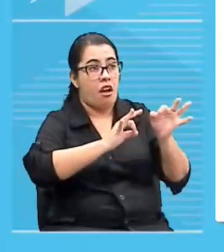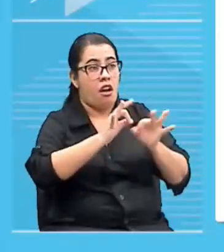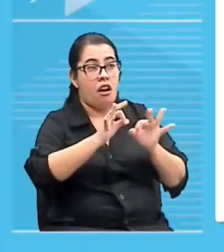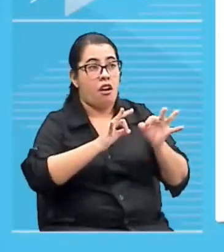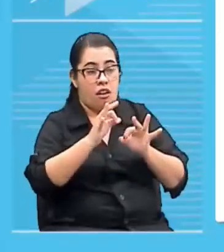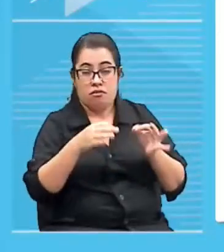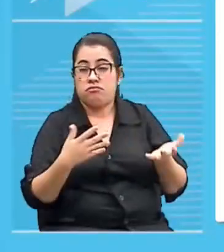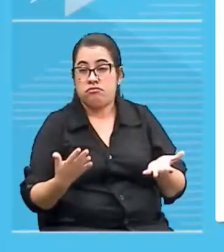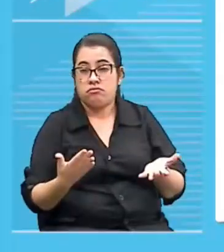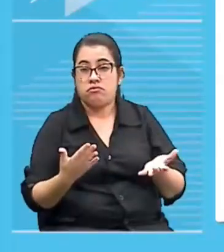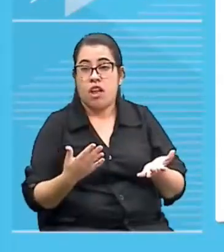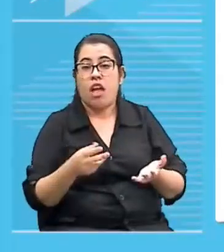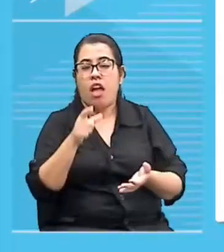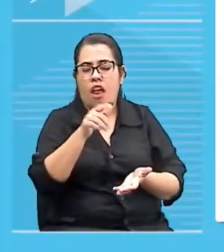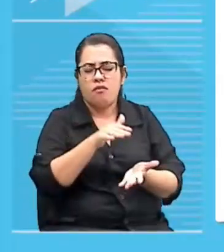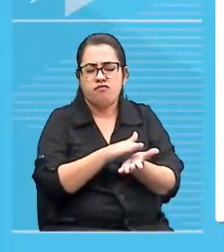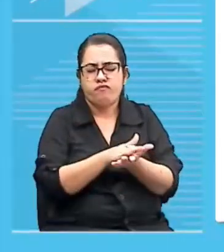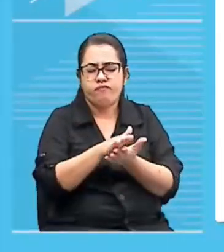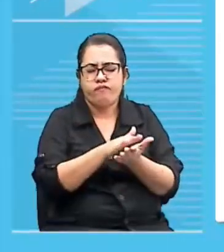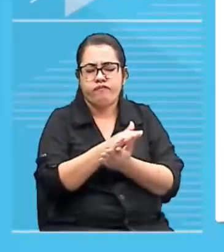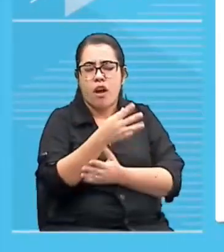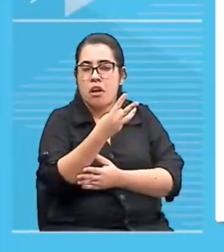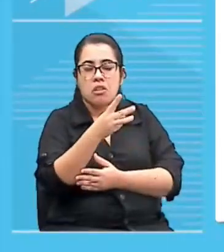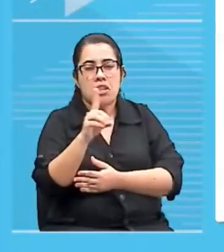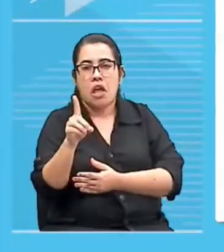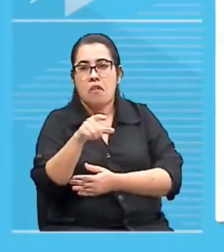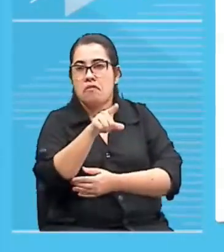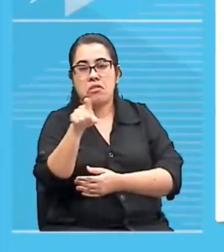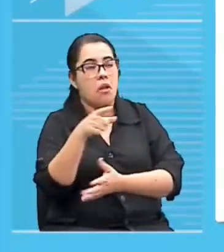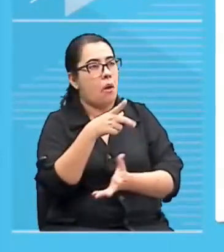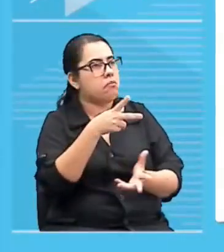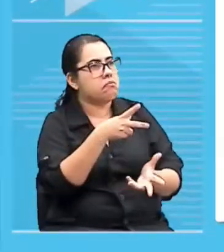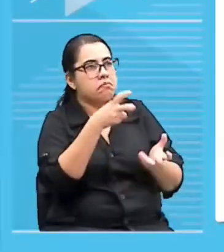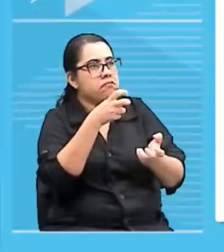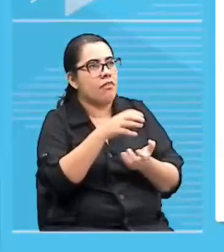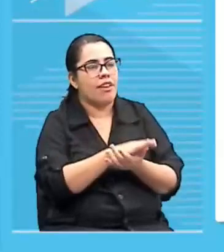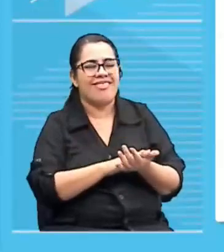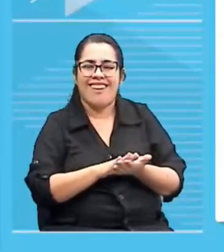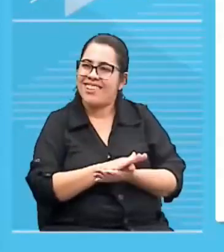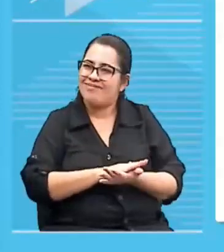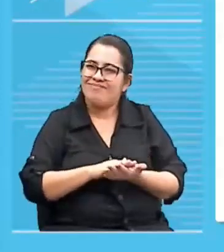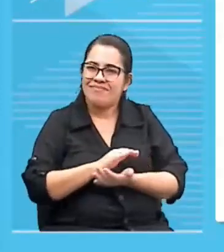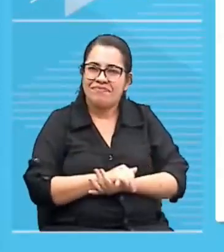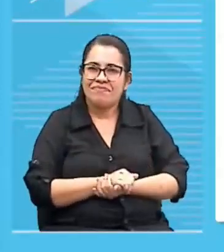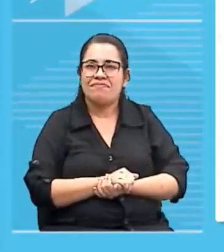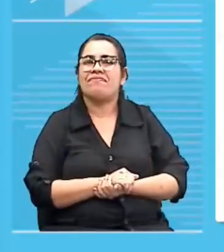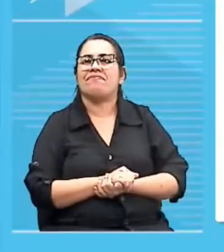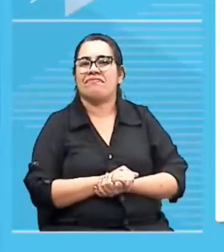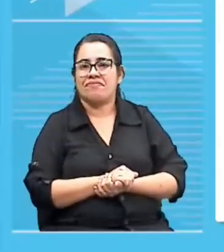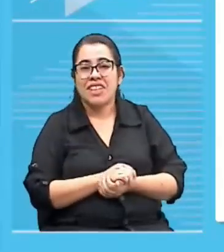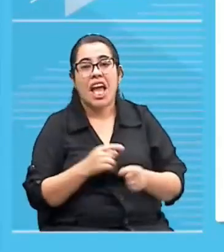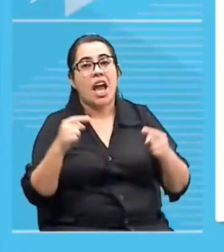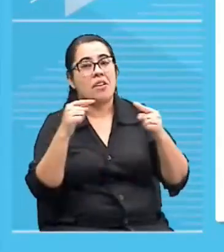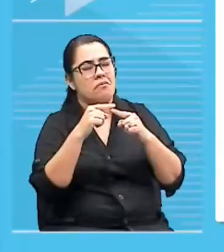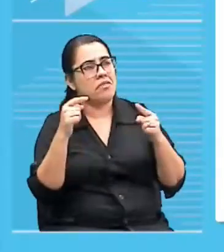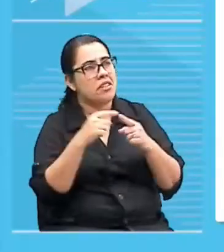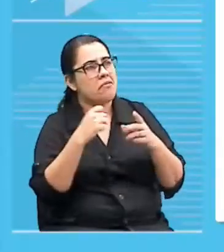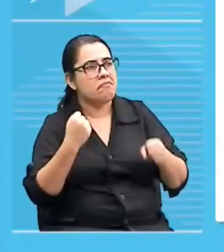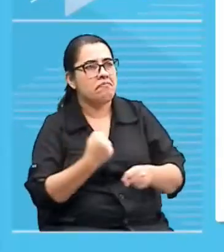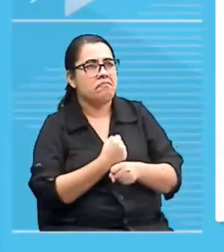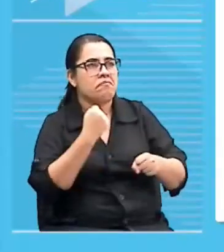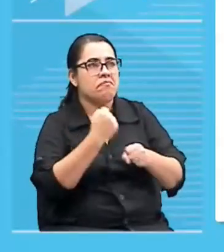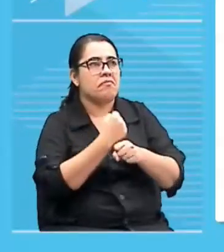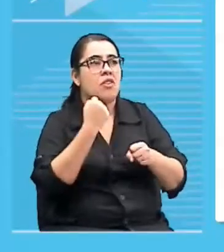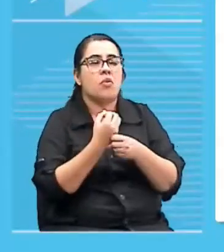é uma impressora 3D, provavelmente vocês nem perceberiam. Certo? Nem perceberiam que essa